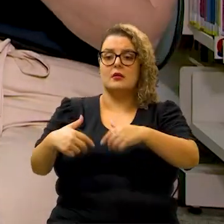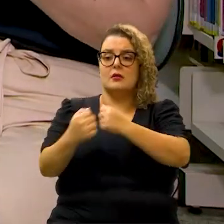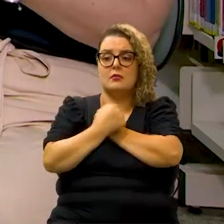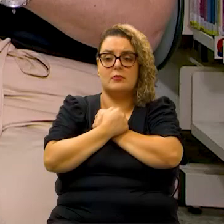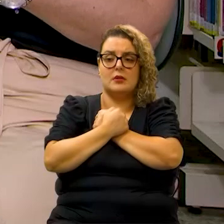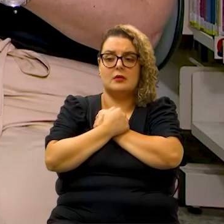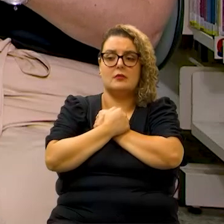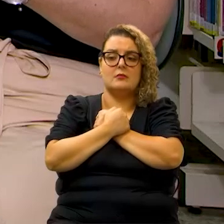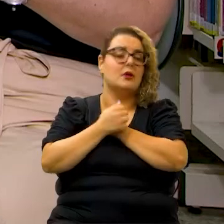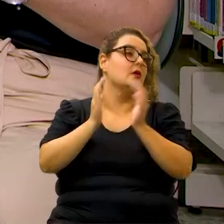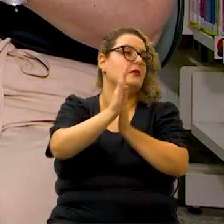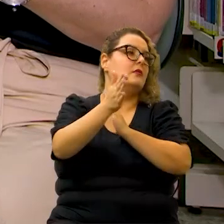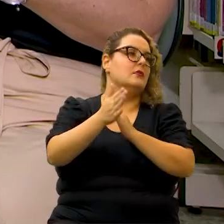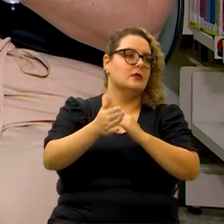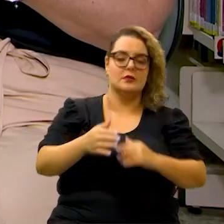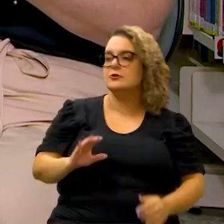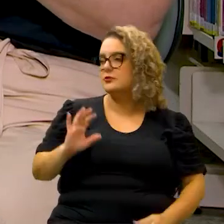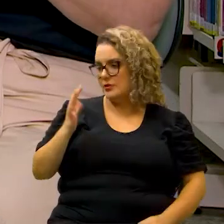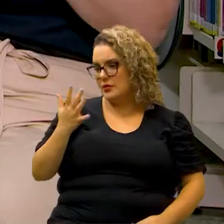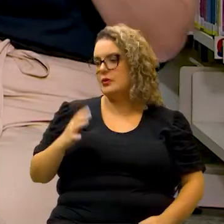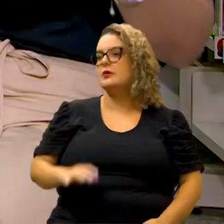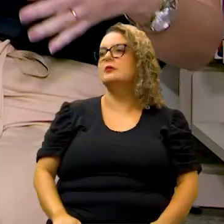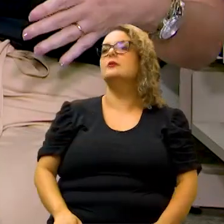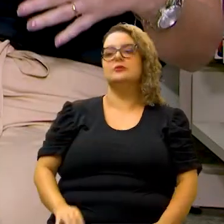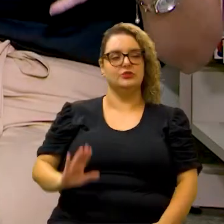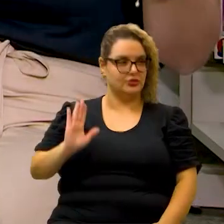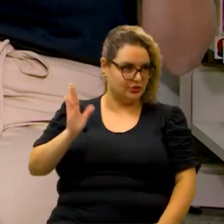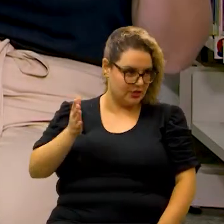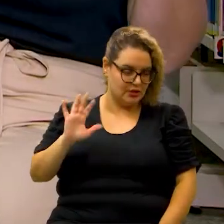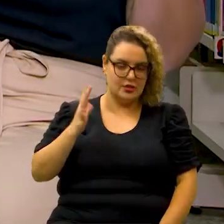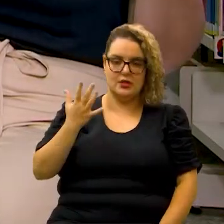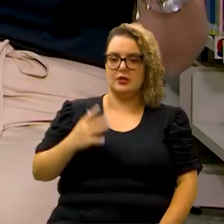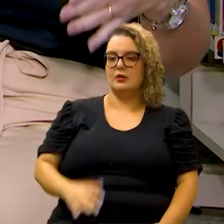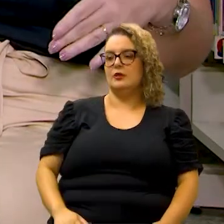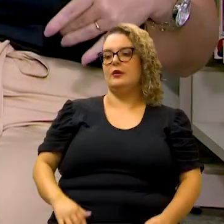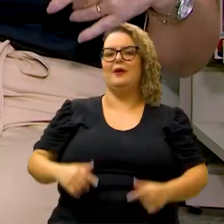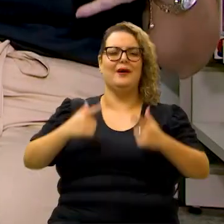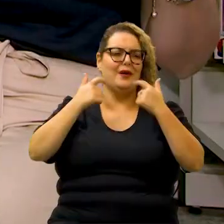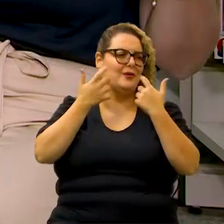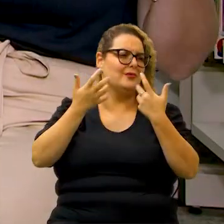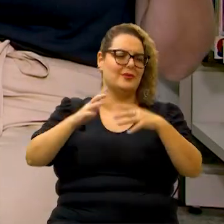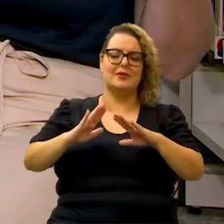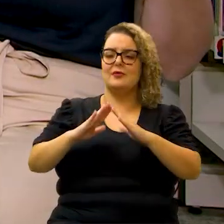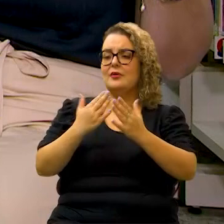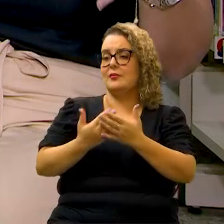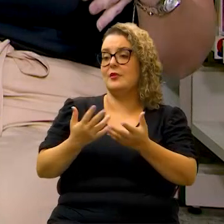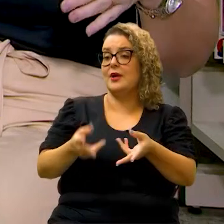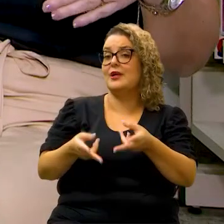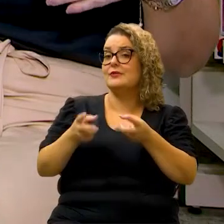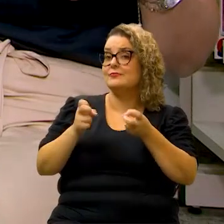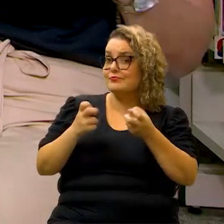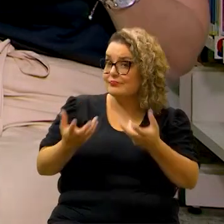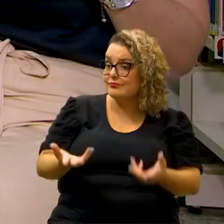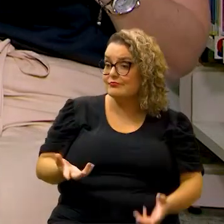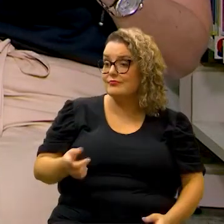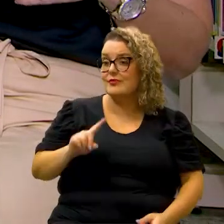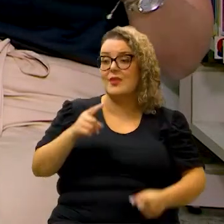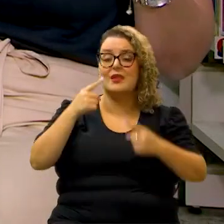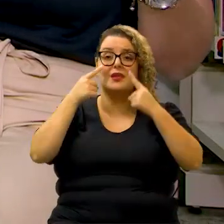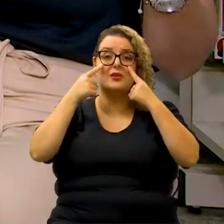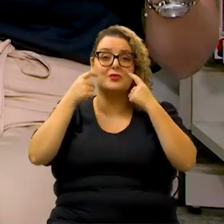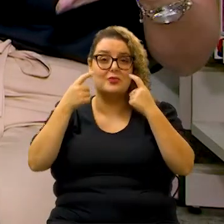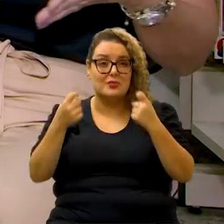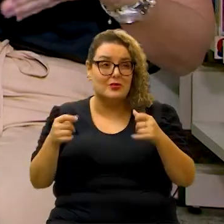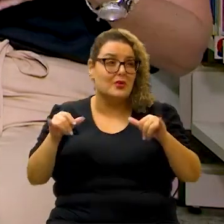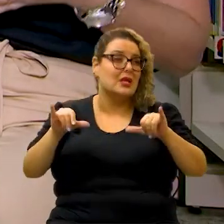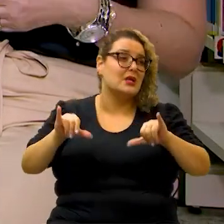criança tá agarrada no papai e na mamãe. E aí a criança, já aconteceu isso? Já, muitas vezes. Começa a chorar, não quer vir, mas você